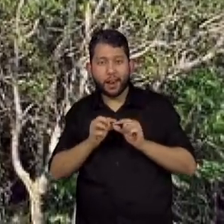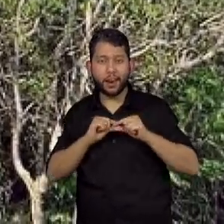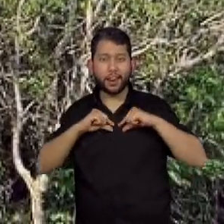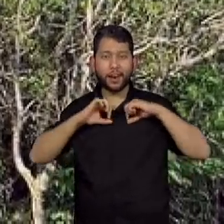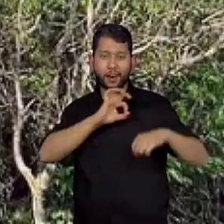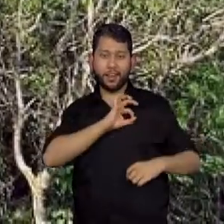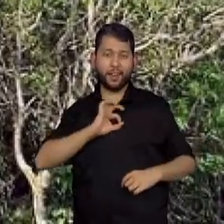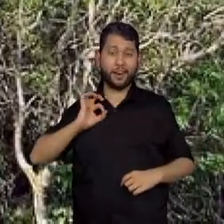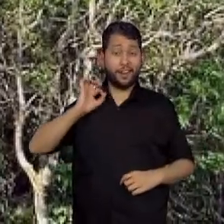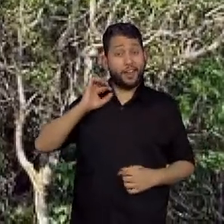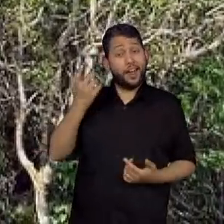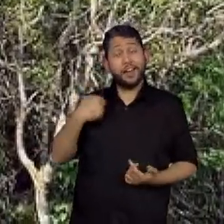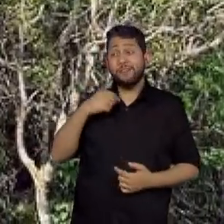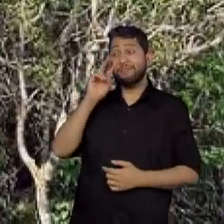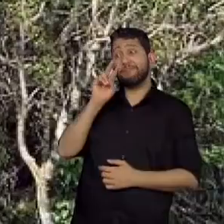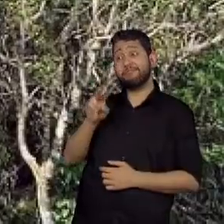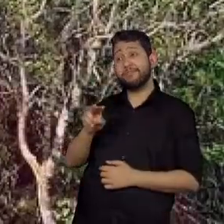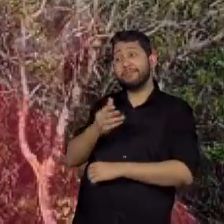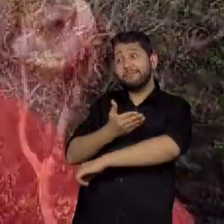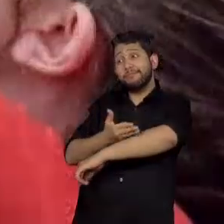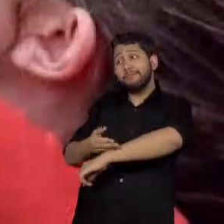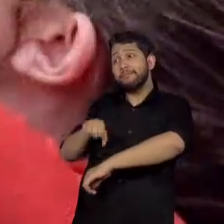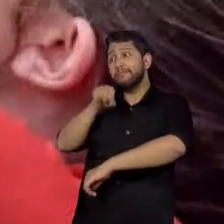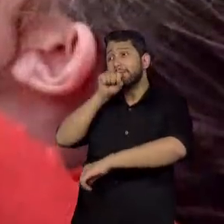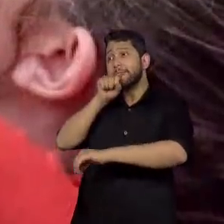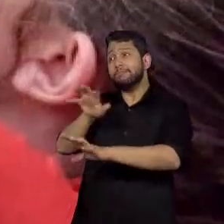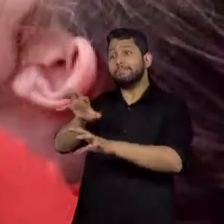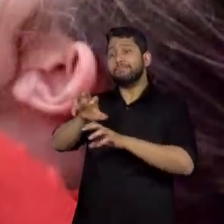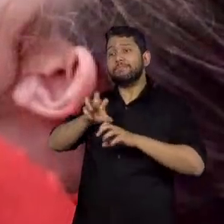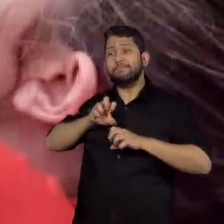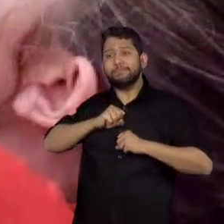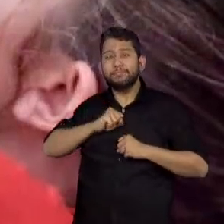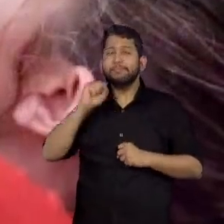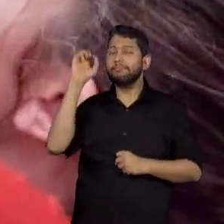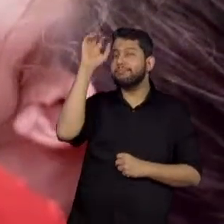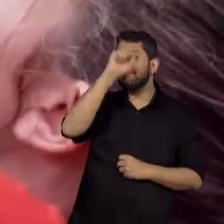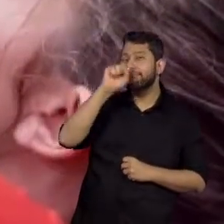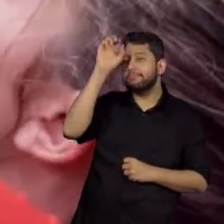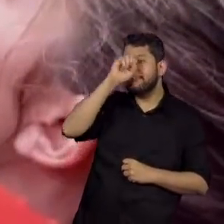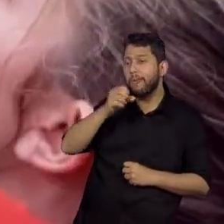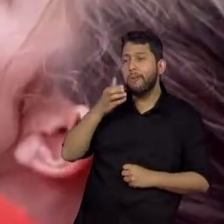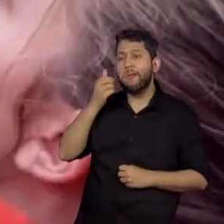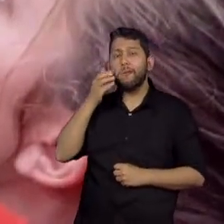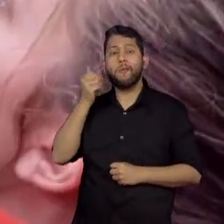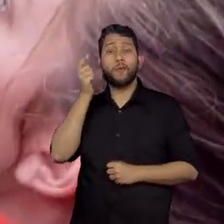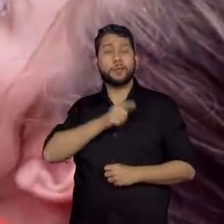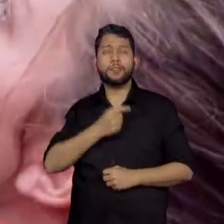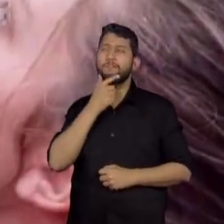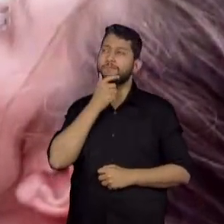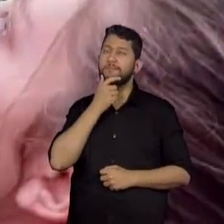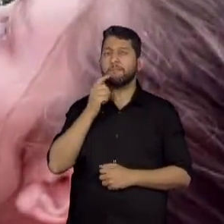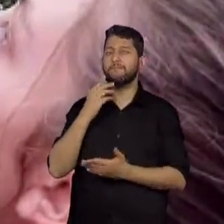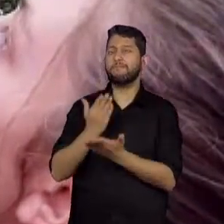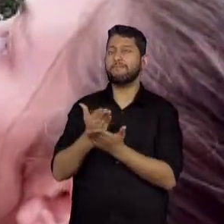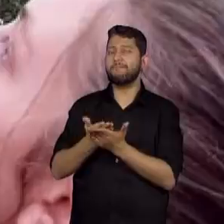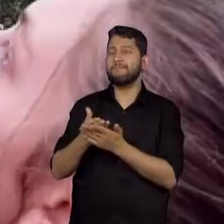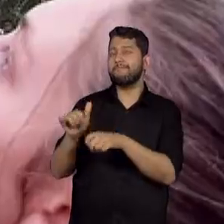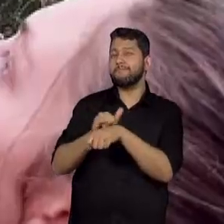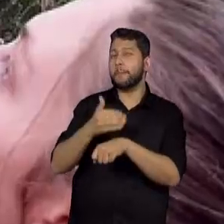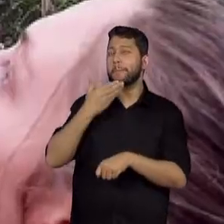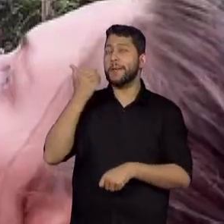né? Pela natureza, por me interessar nisso, estudar sobre isso melhor.